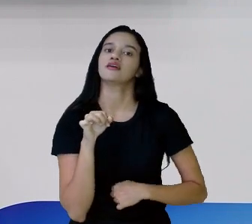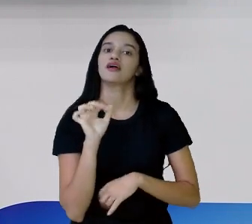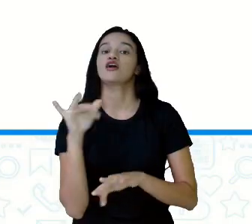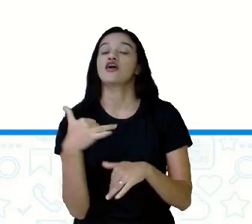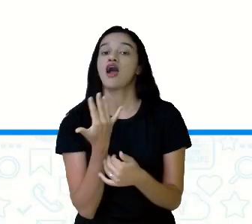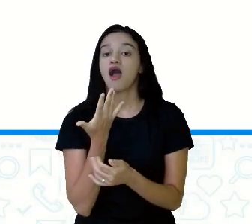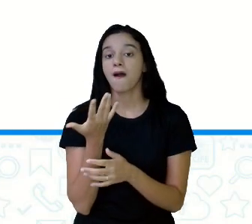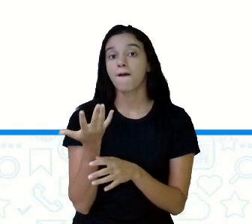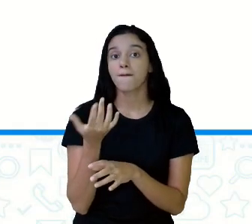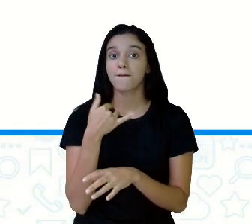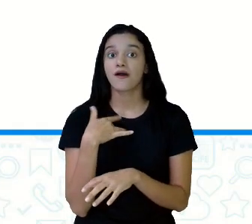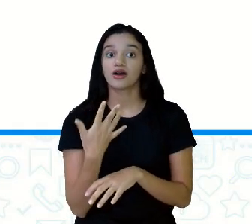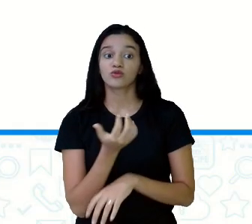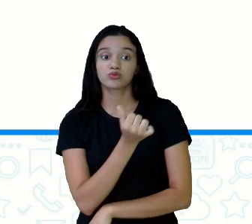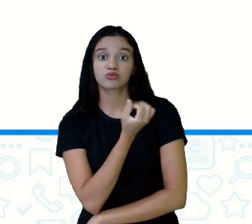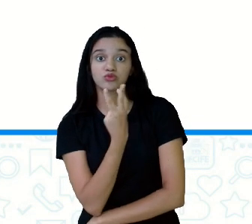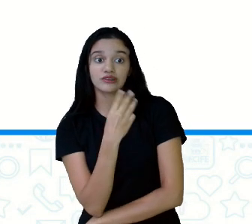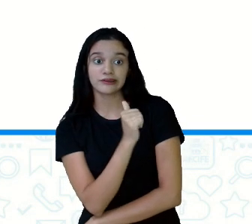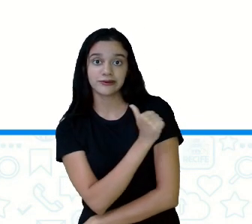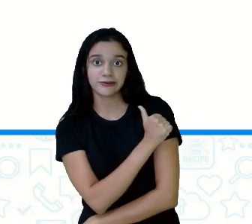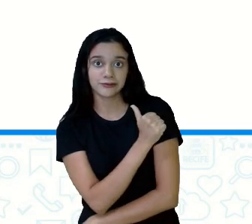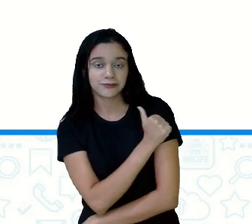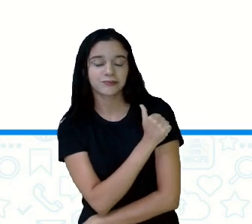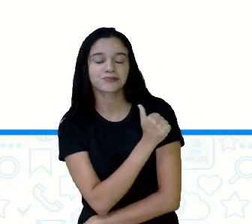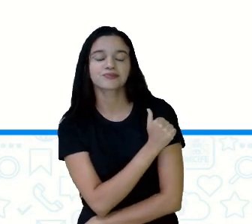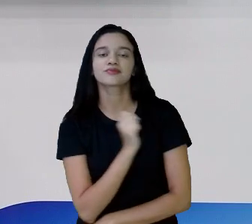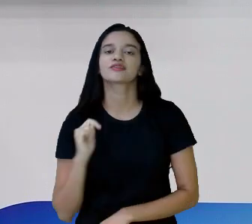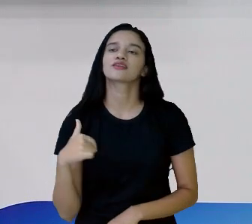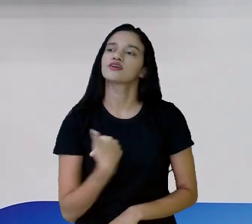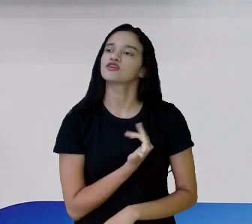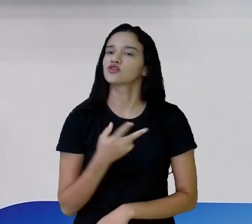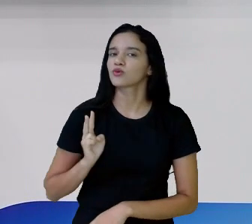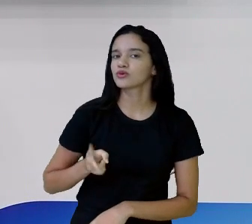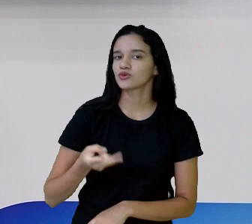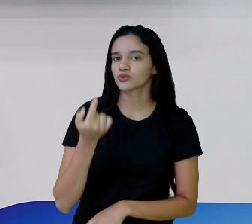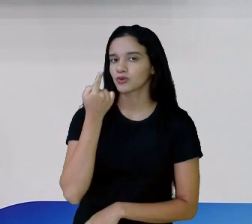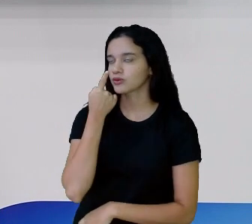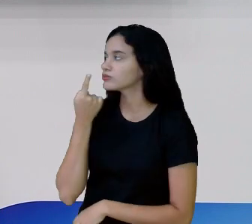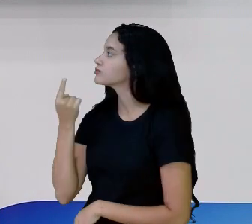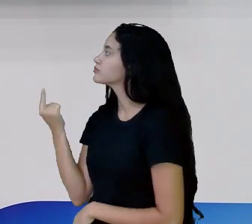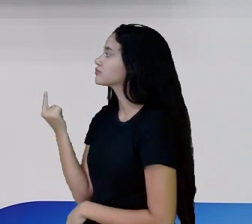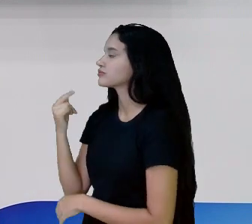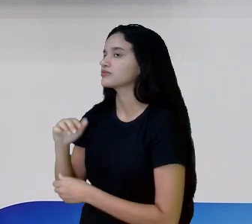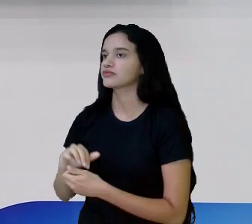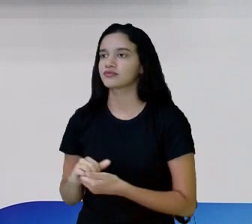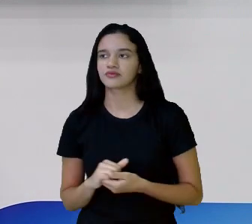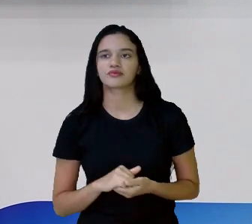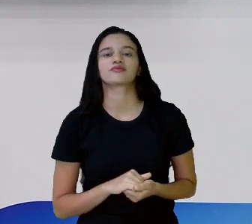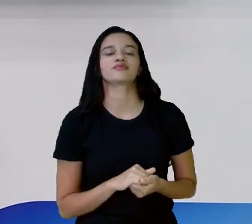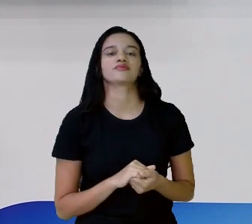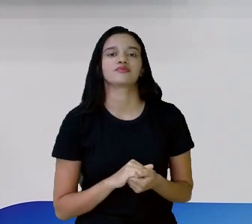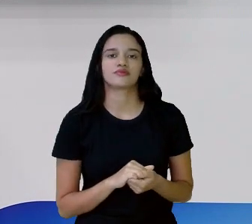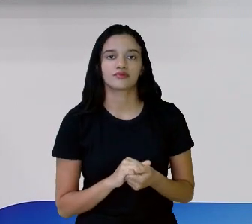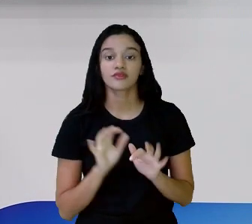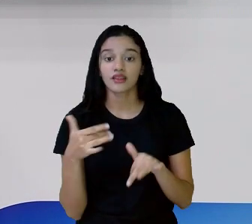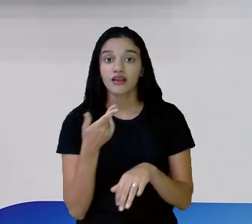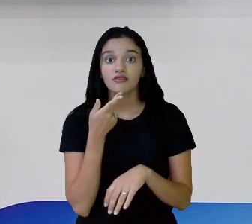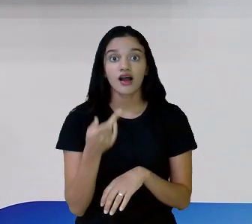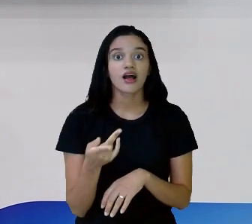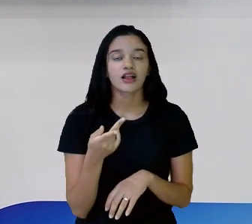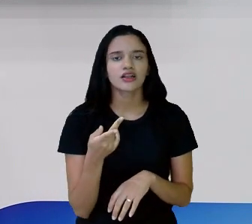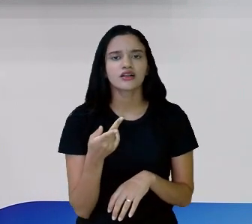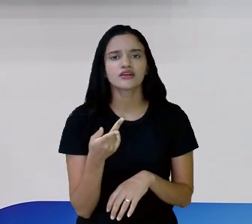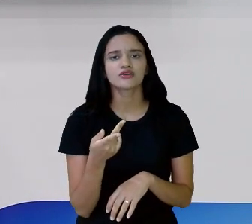terrível relato dos seus 3 aluninhos. Quando a gente segue, ó, olha aqui o relato dos aluninhos. E ela está falando.